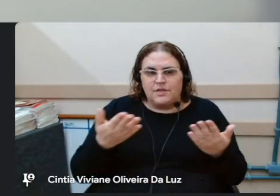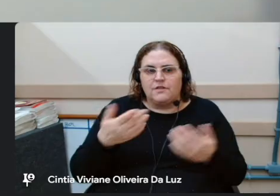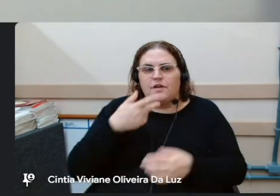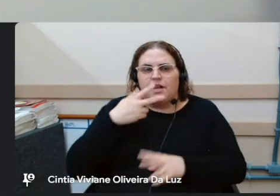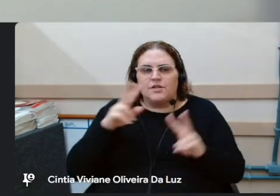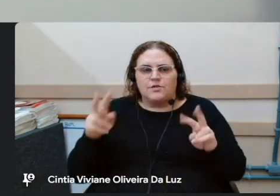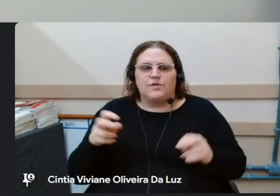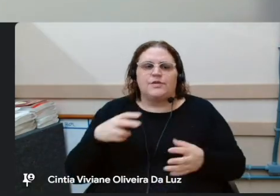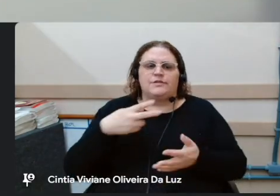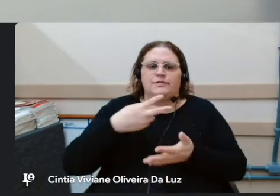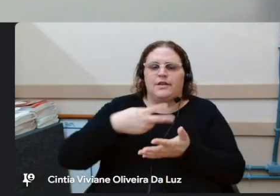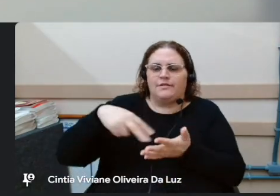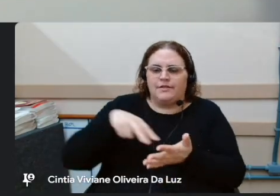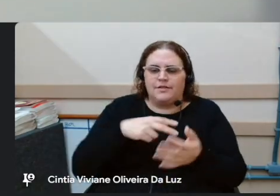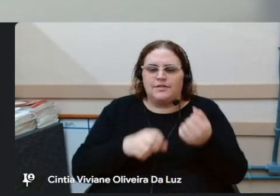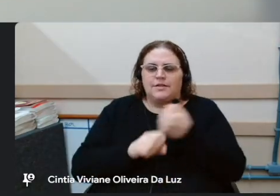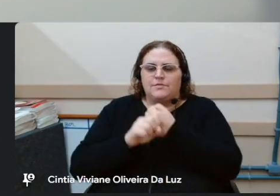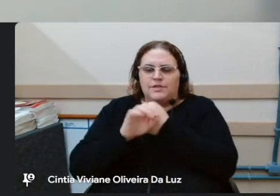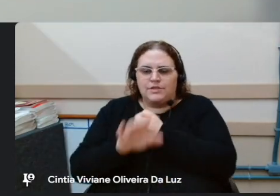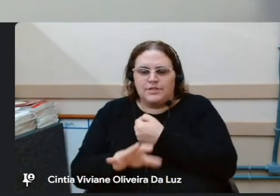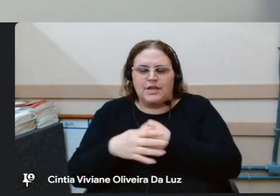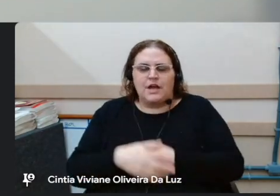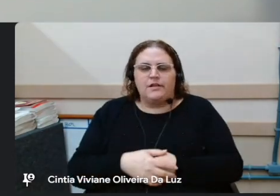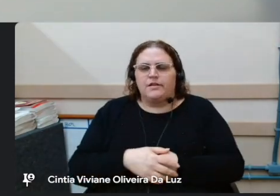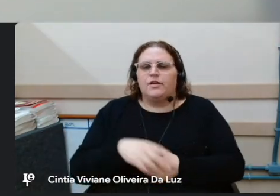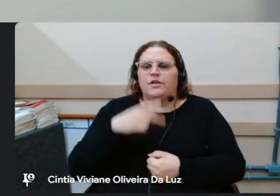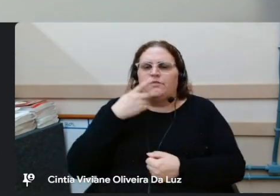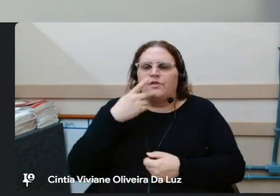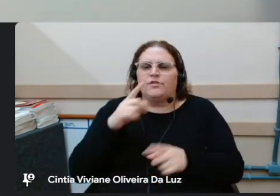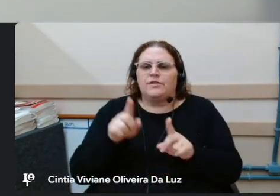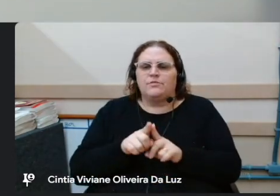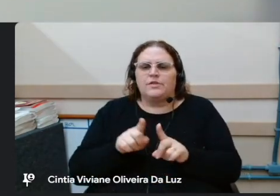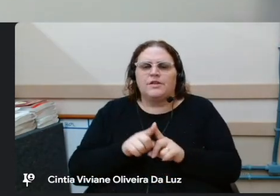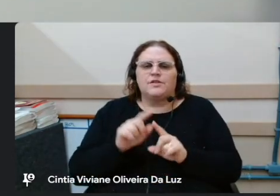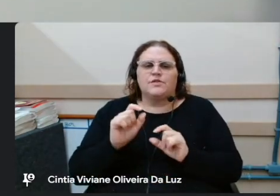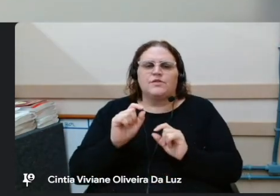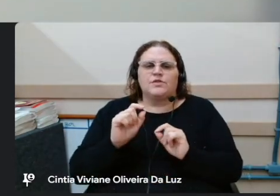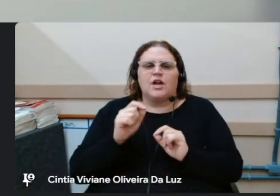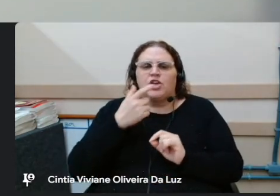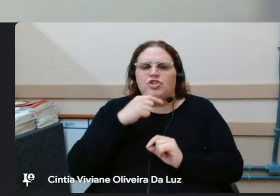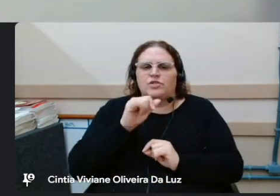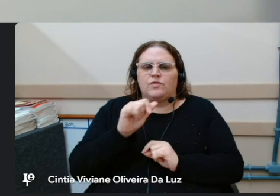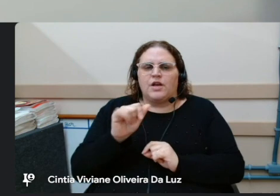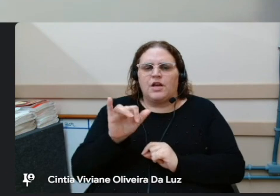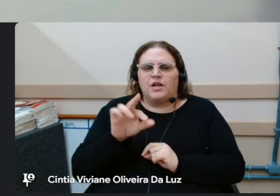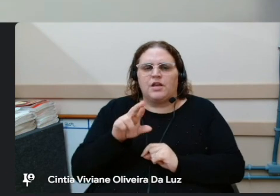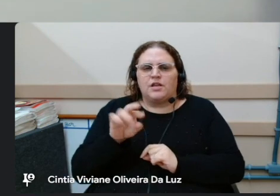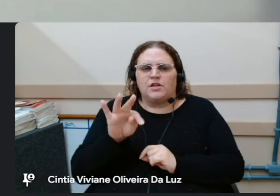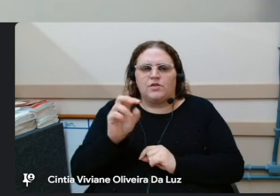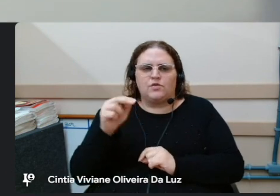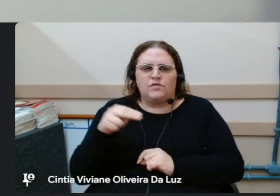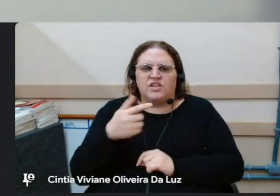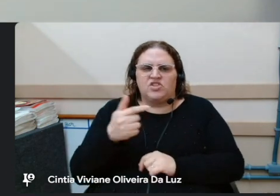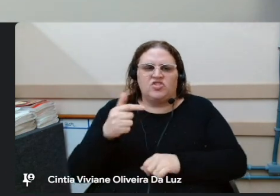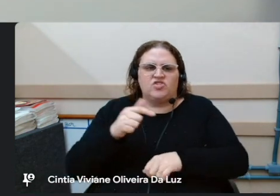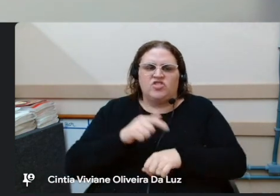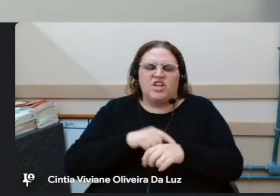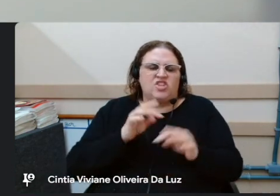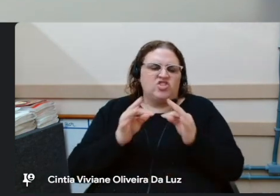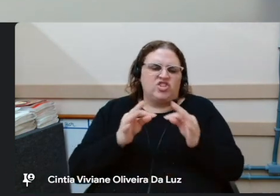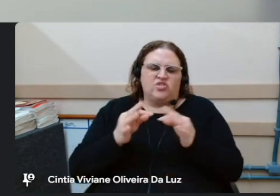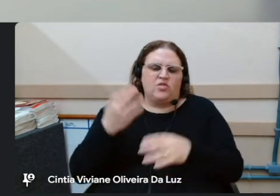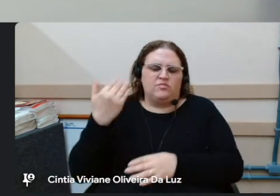vocês falaram sobre para que sobre a dança midiatizada sobre Alguém falou nesse tempo eu acho que foi Airton falou nesse tempo nem tinha